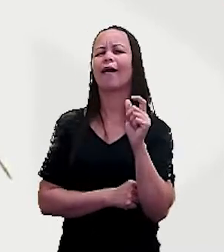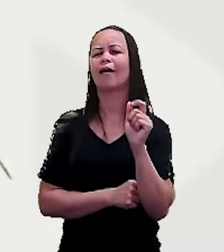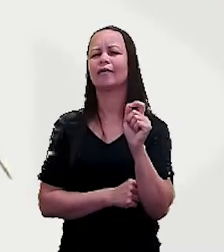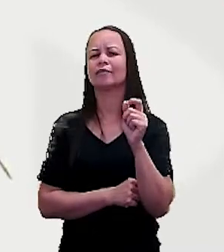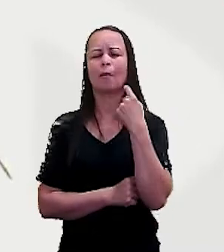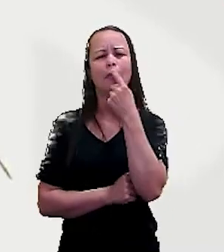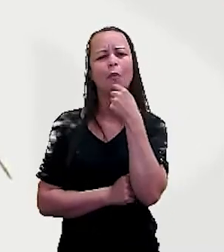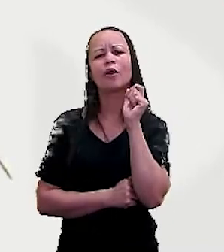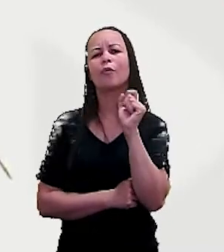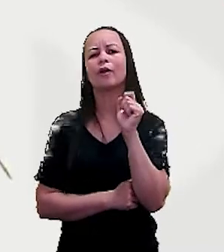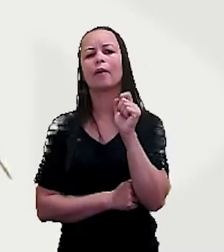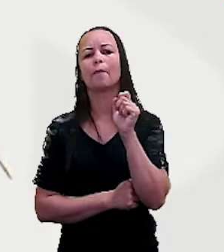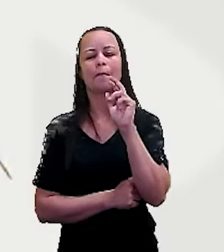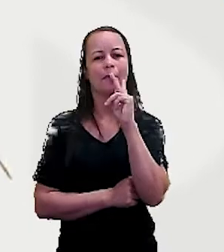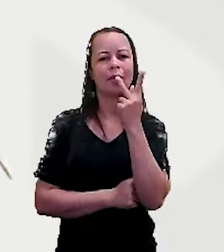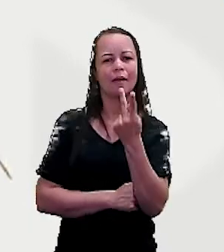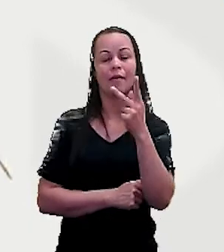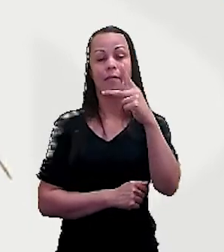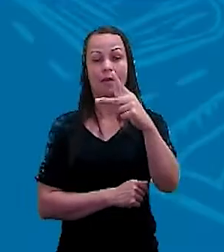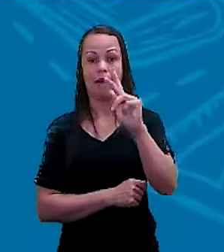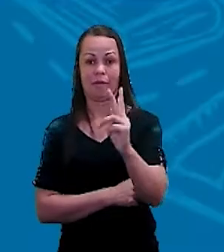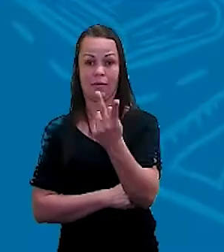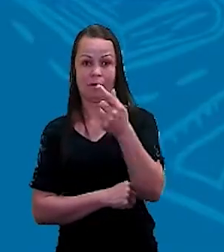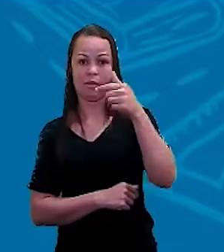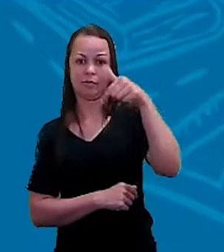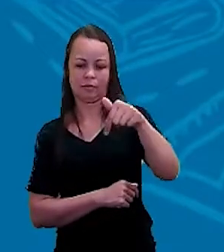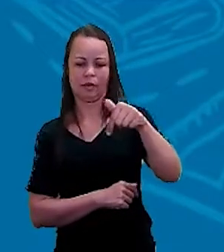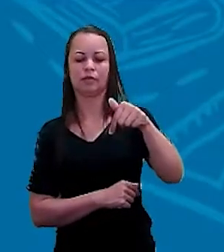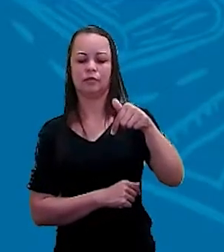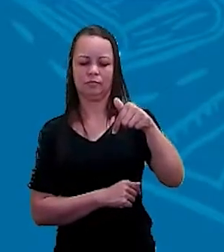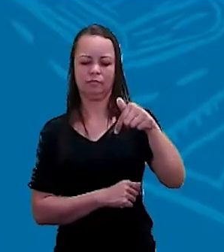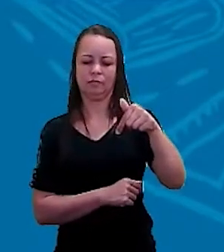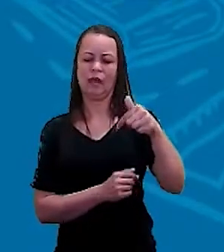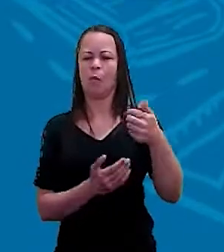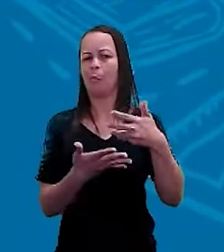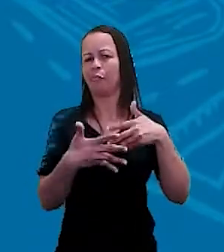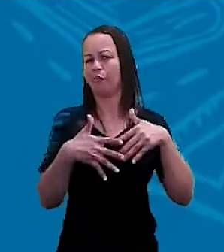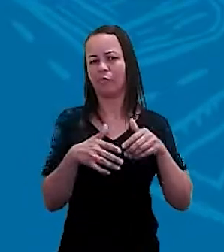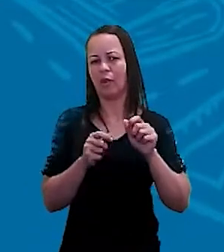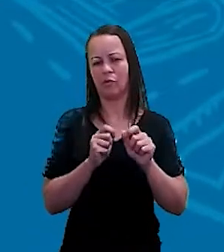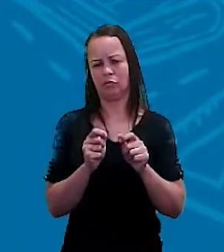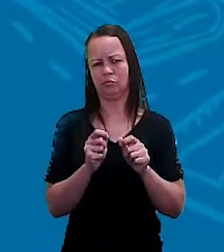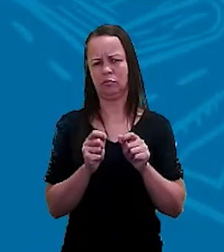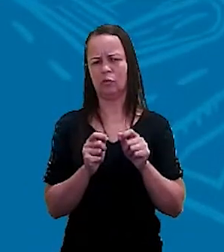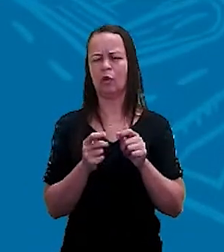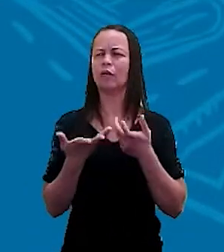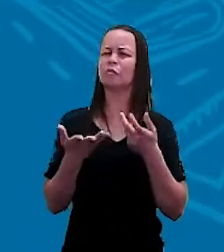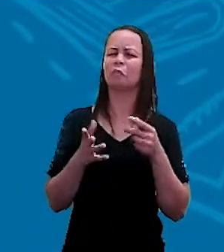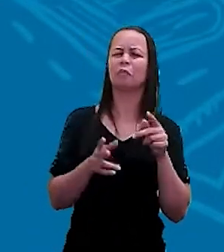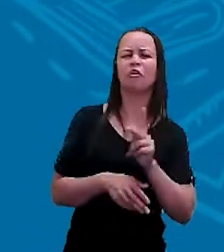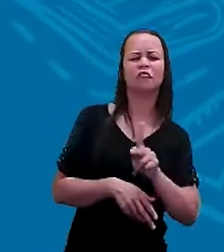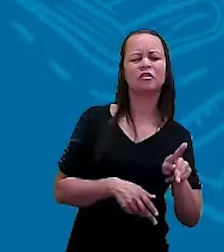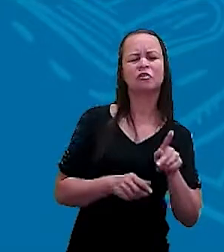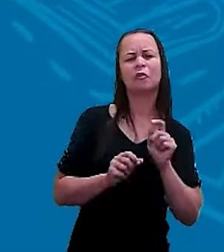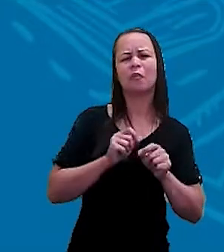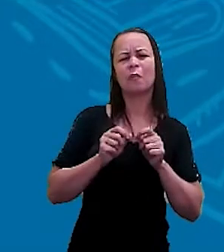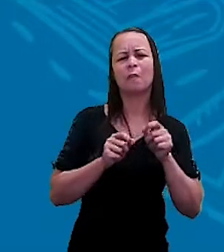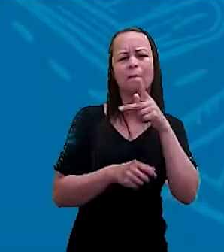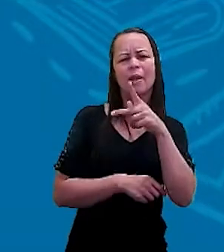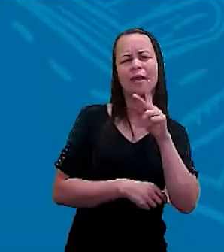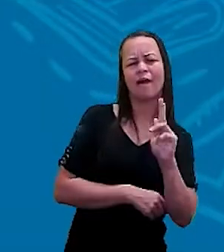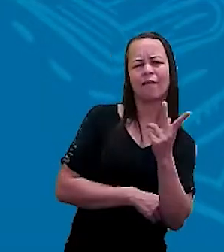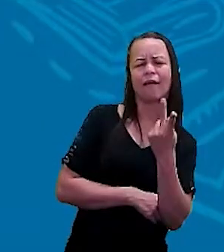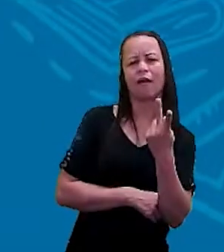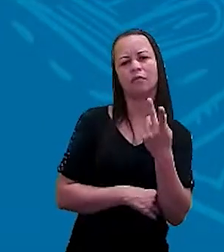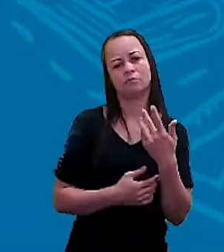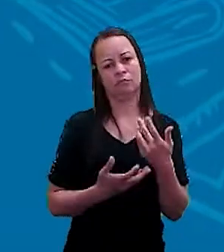pH neutro. Volta aqui comigo, por favor, produção, porque talvez você possa estar se perguntando, mas o que danado é pH? É um assunto que a gente já viu